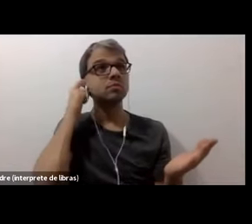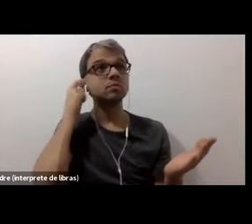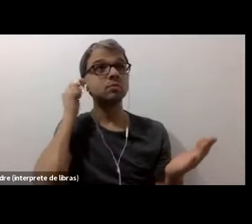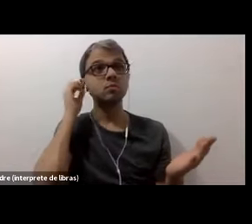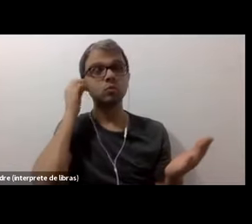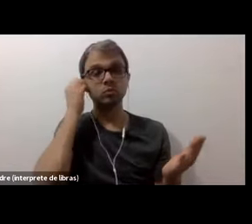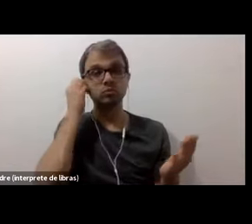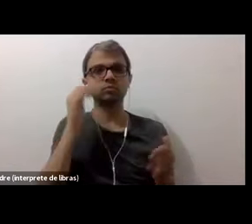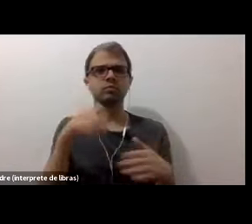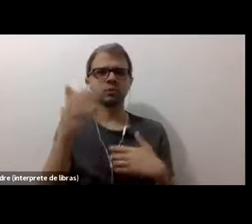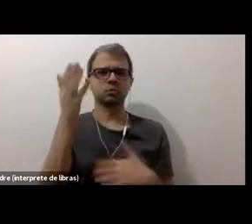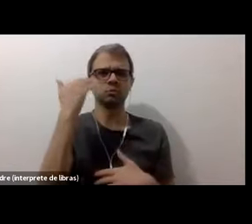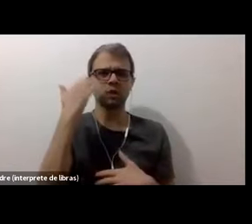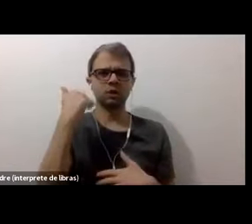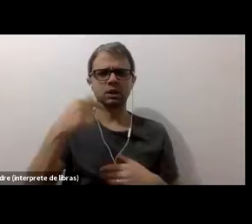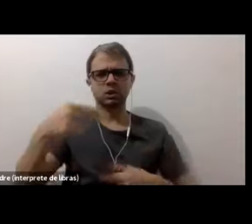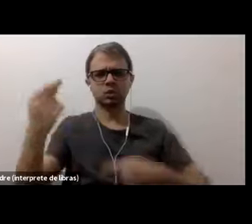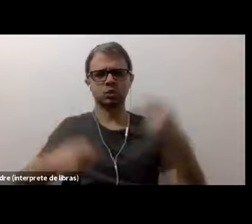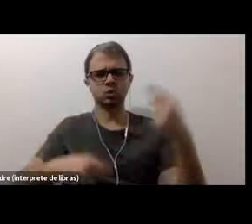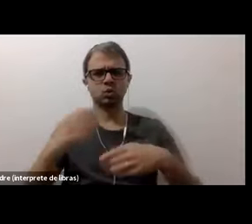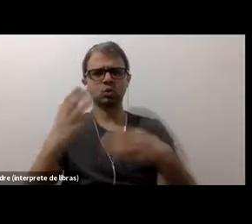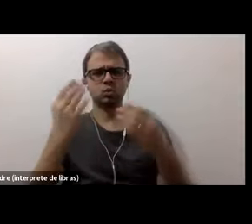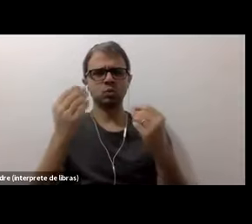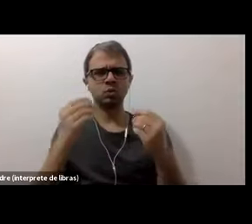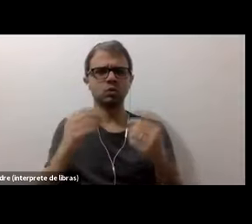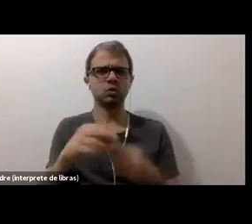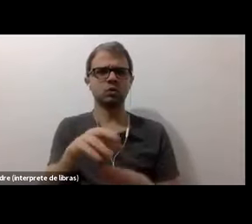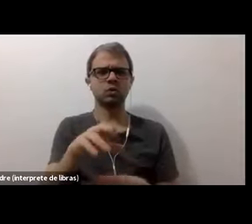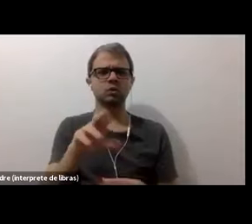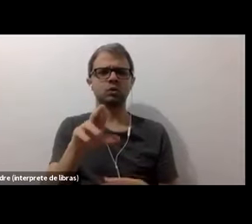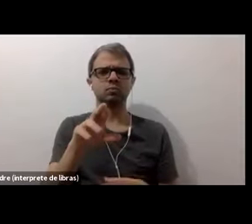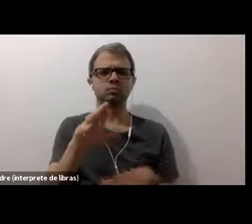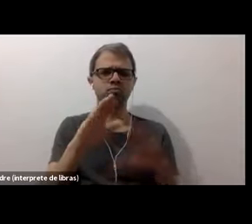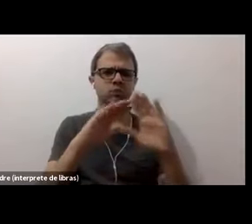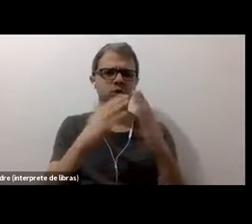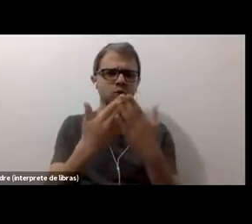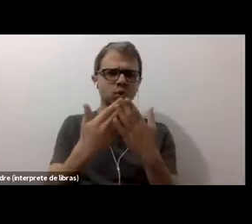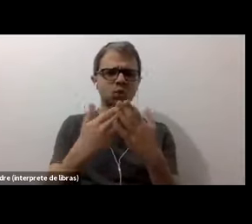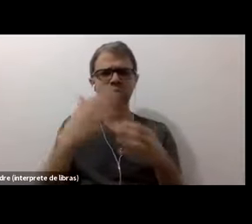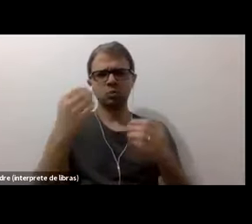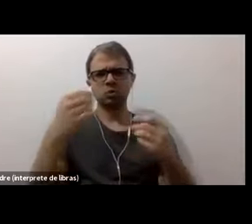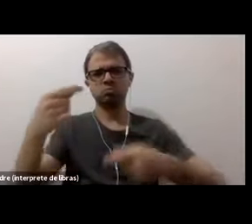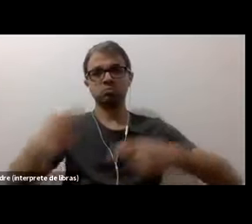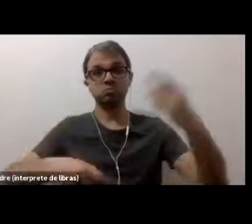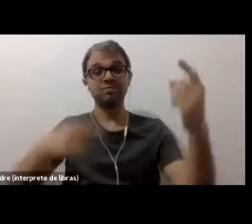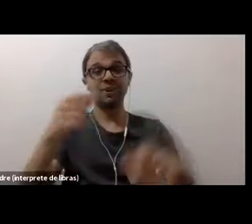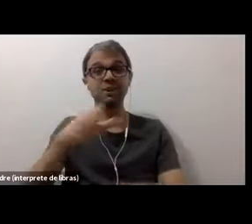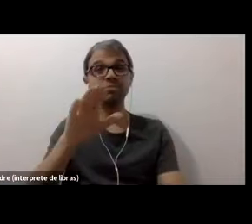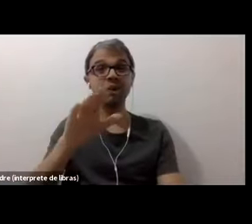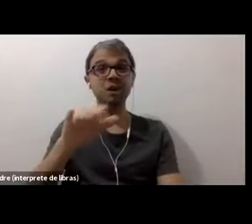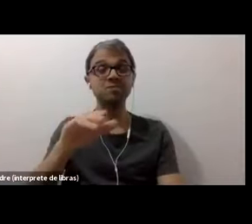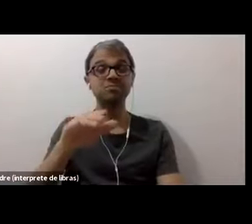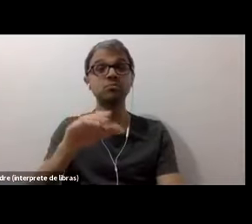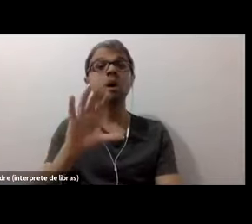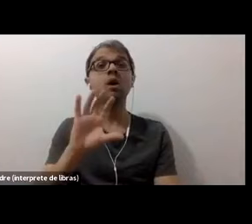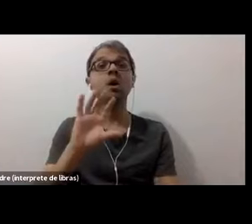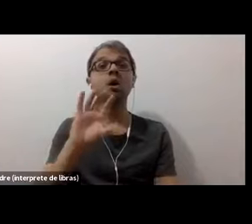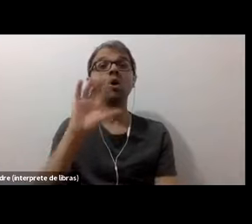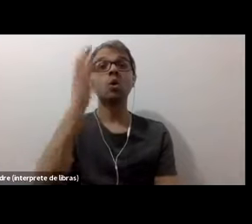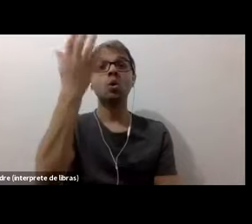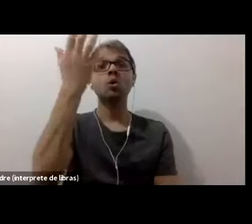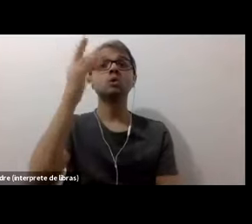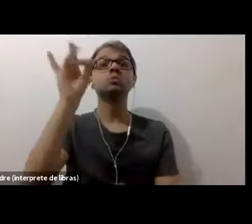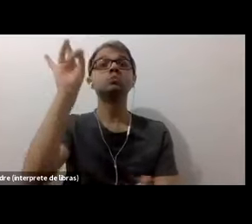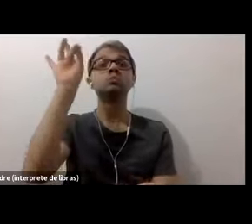nas escolas, em muitos grupos, e o que aconteceu na realidade é que depois dessa